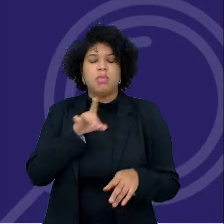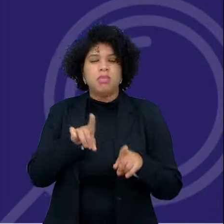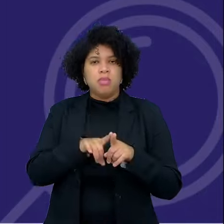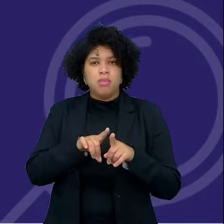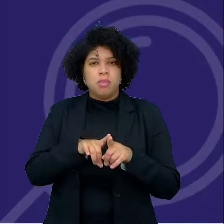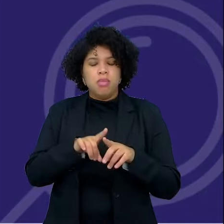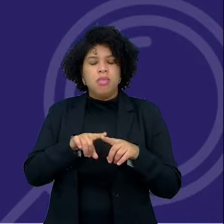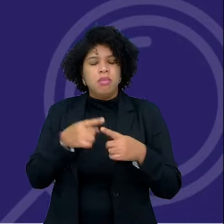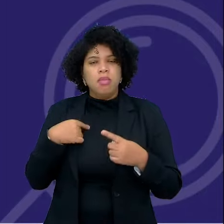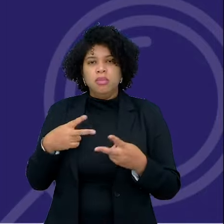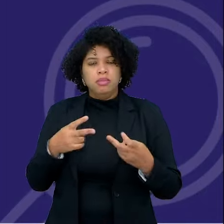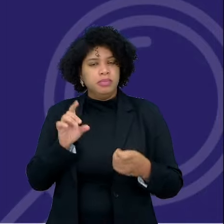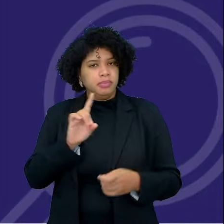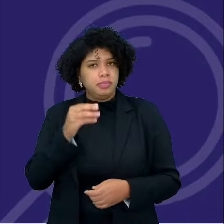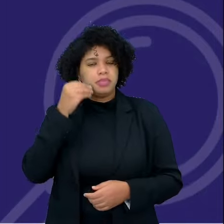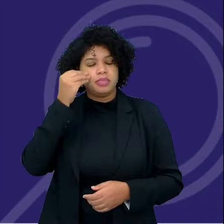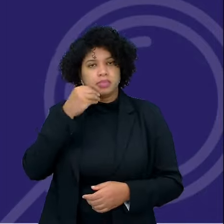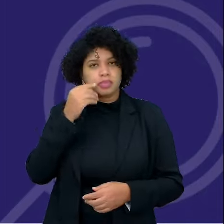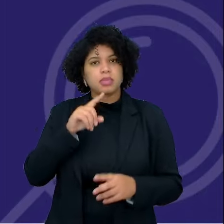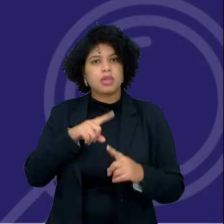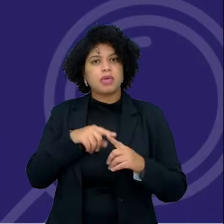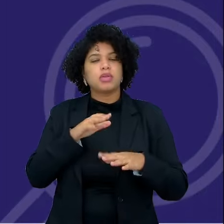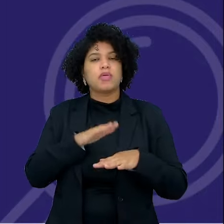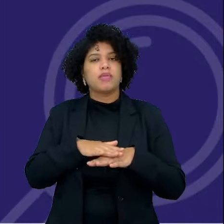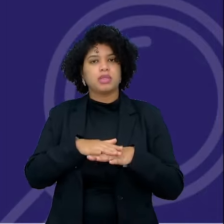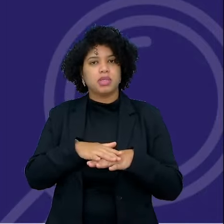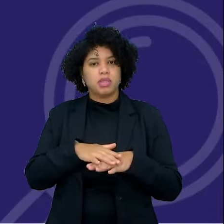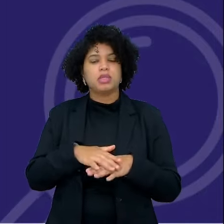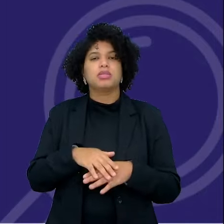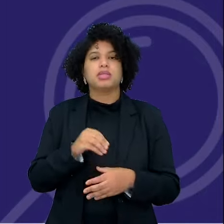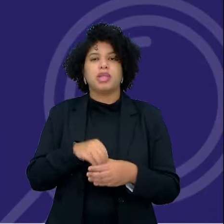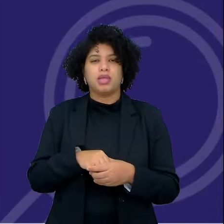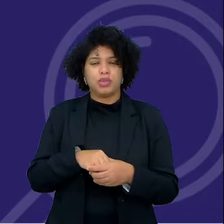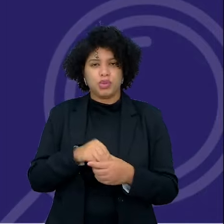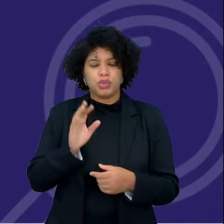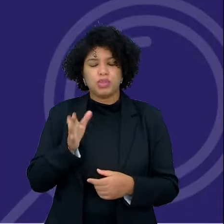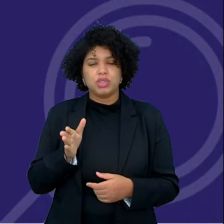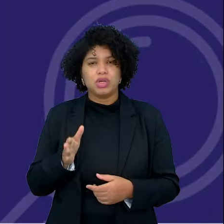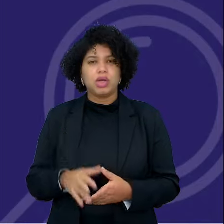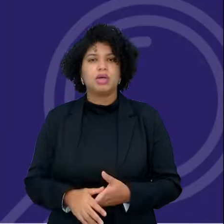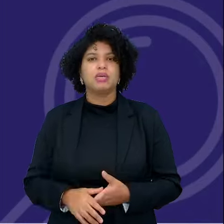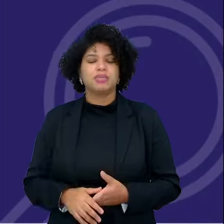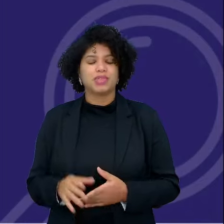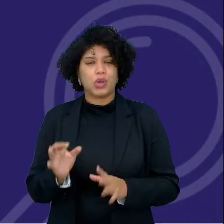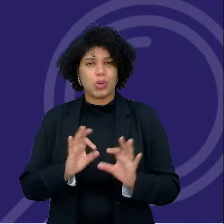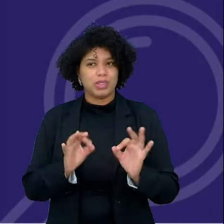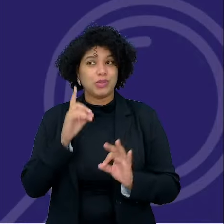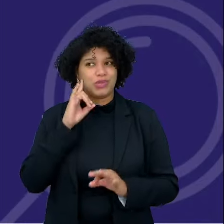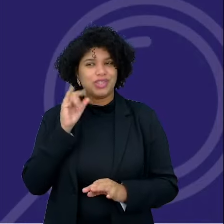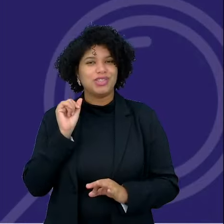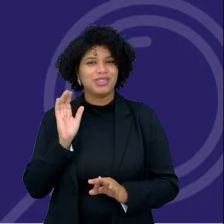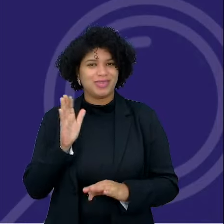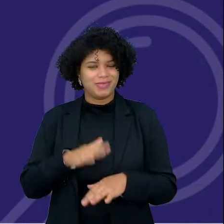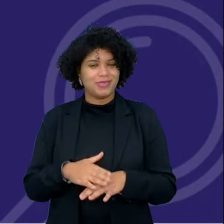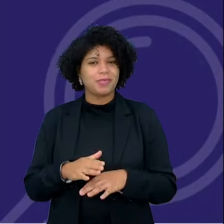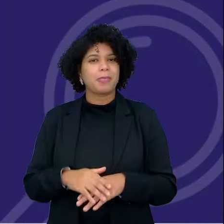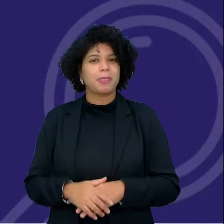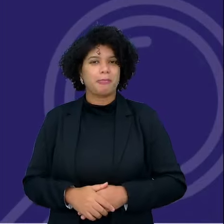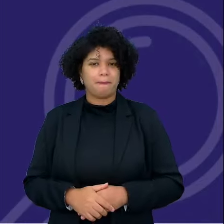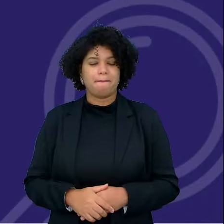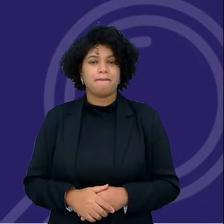eu não observei esse experimento, mas vou trabalhar com esse experimento, já tenho até data programada para isso. E